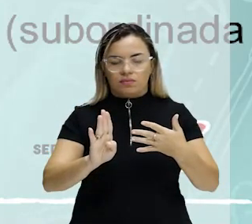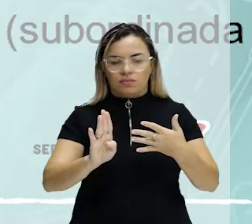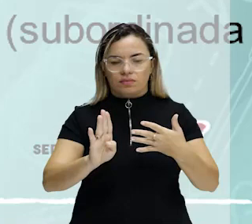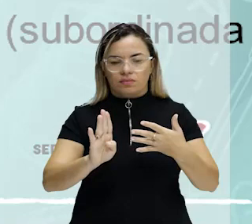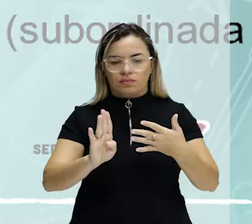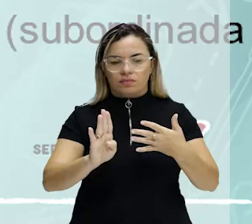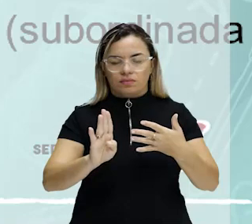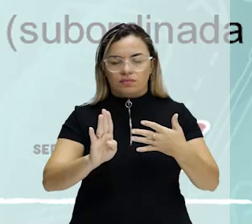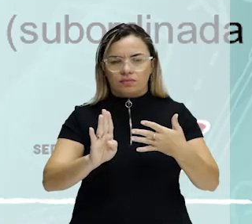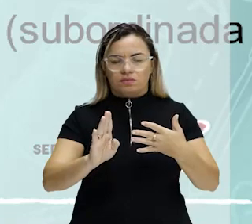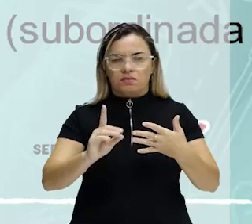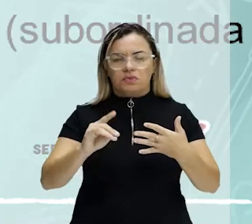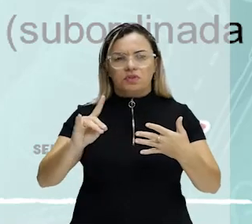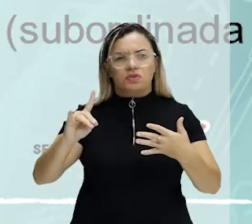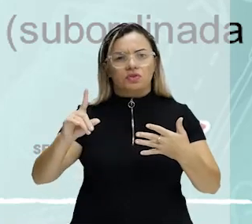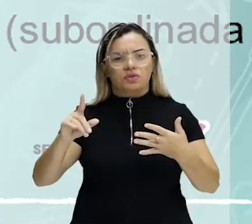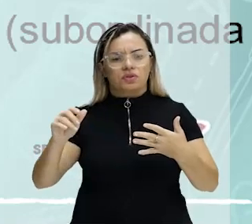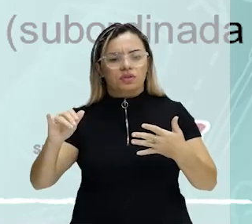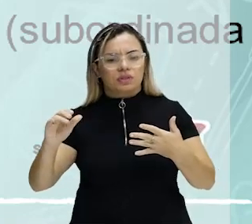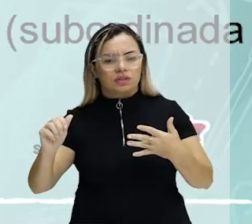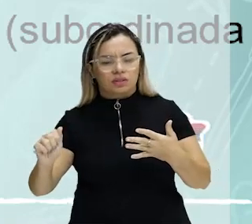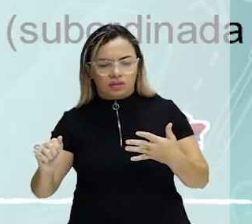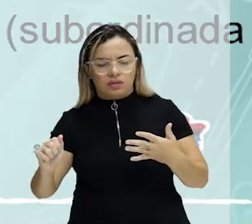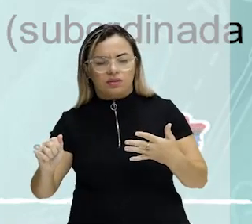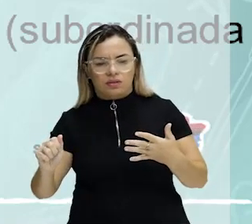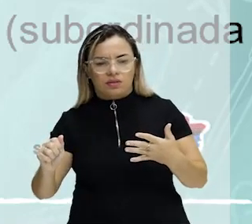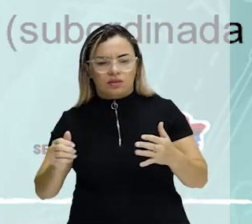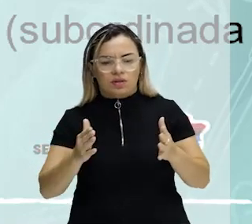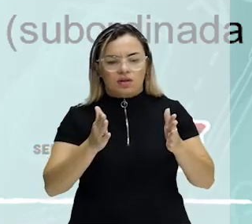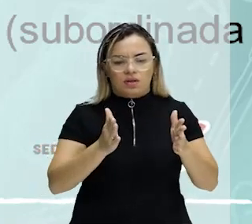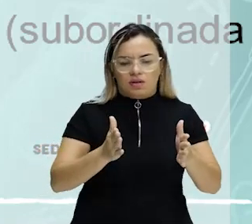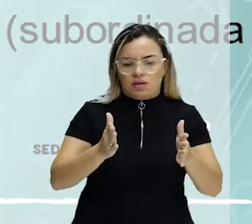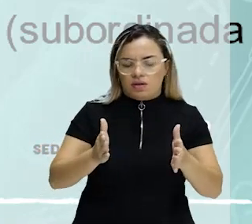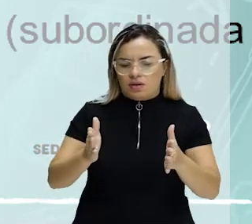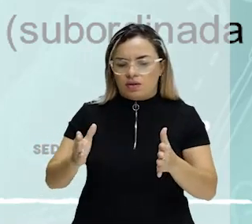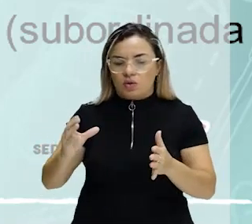Quem diz alguma coisa. Então, aqui eu tenho um período composto por